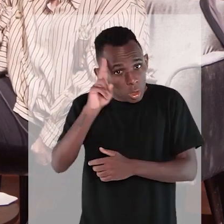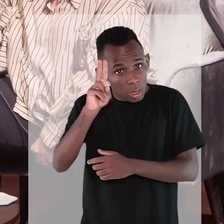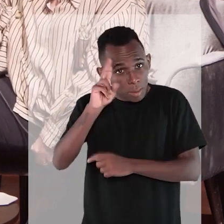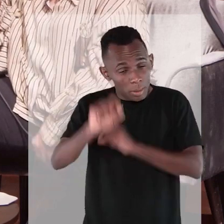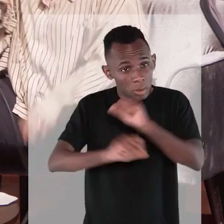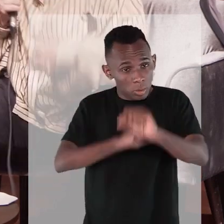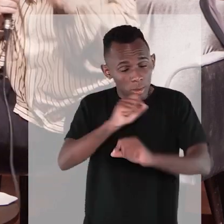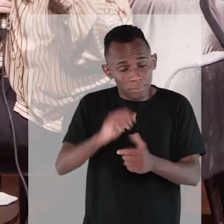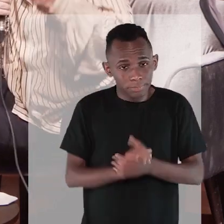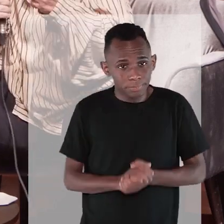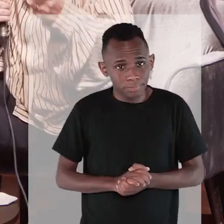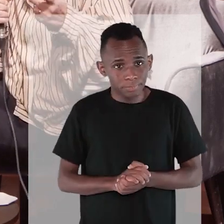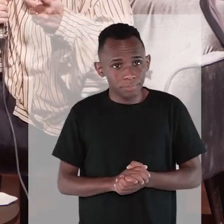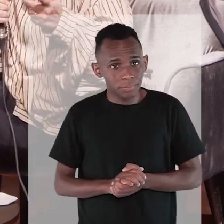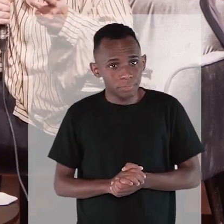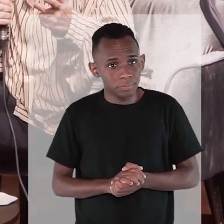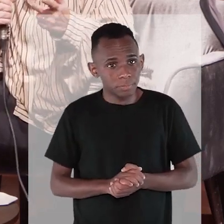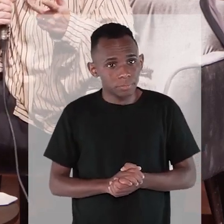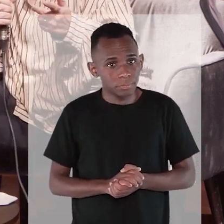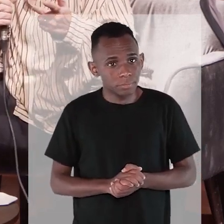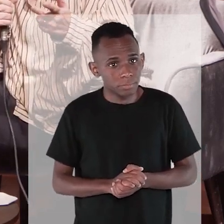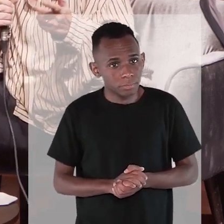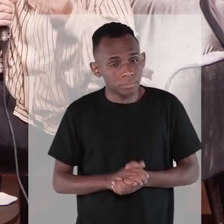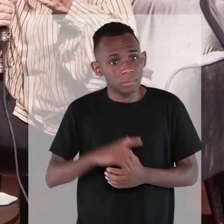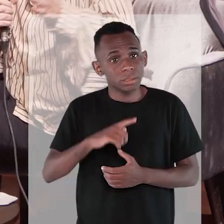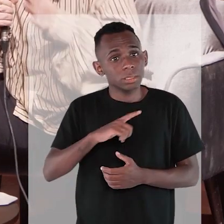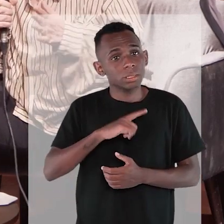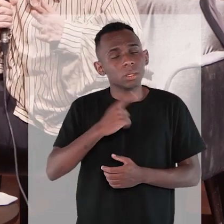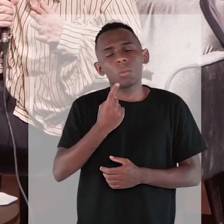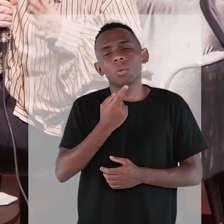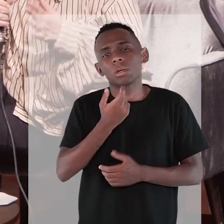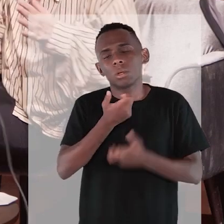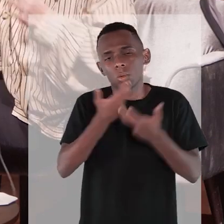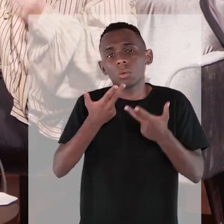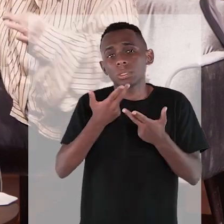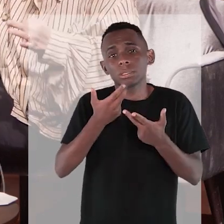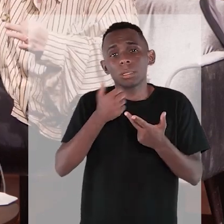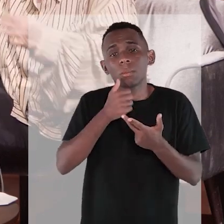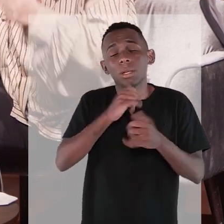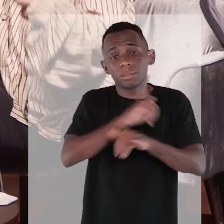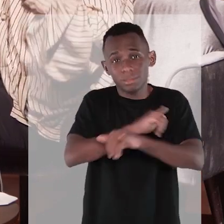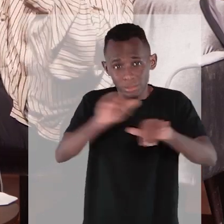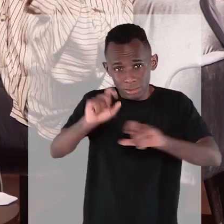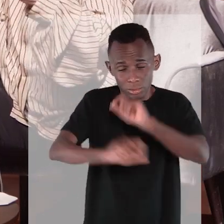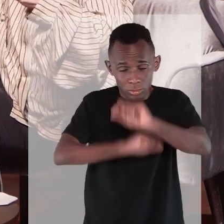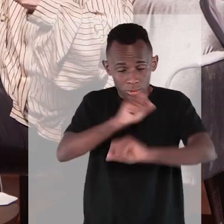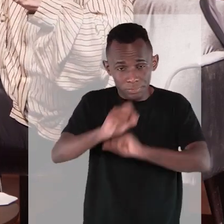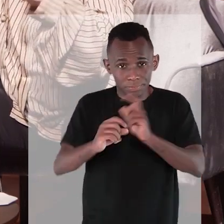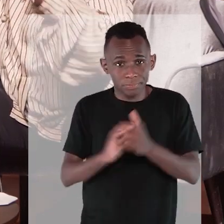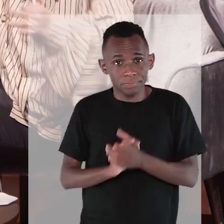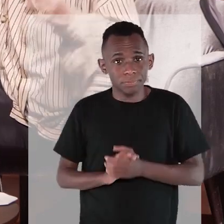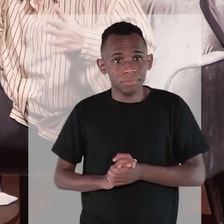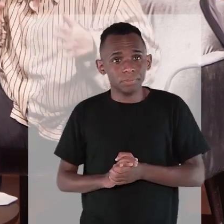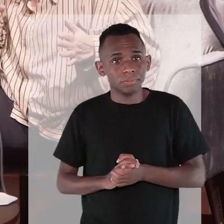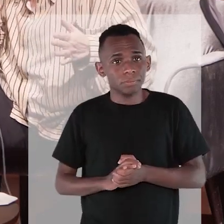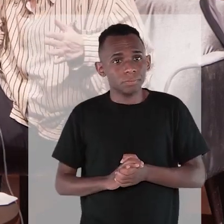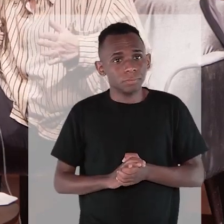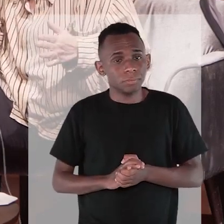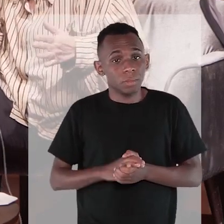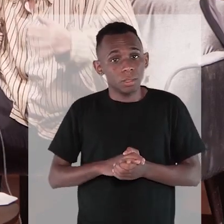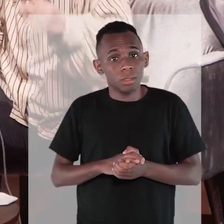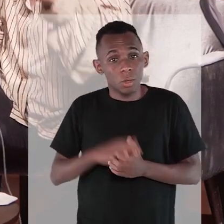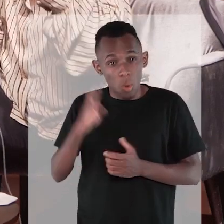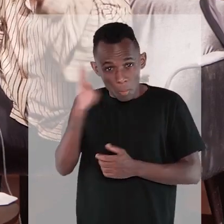Arendt aqui? Pode. Tem uma coisa que a Hannah Arendt dizia, que era bom a gente lembrar, que é o seguinte, diante do